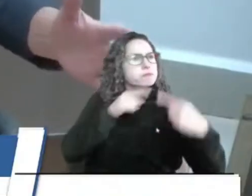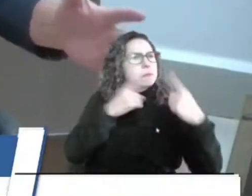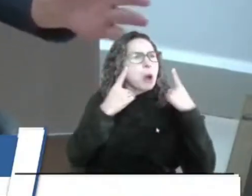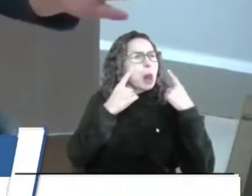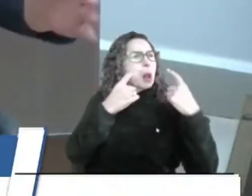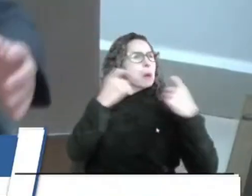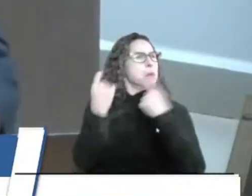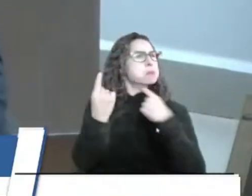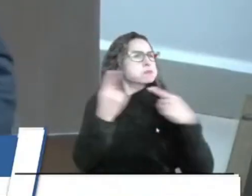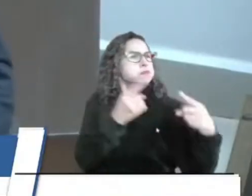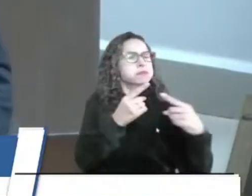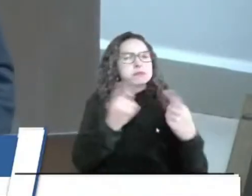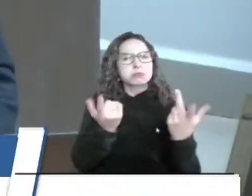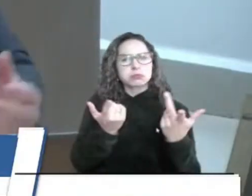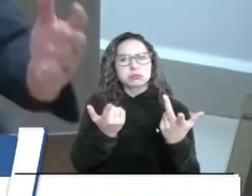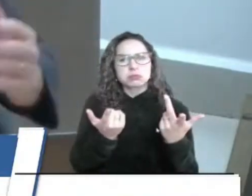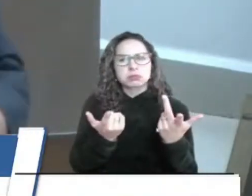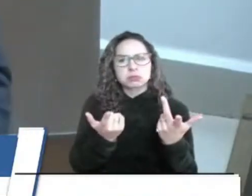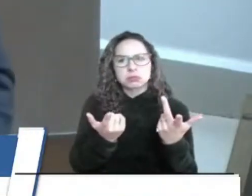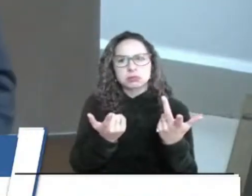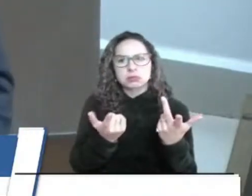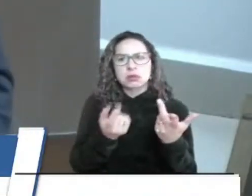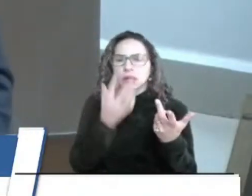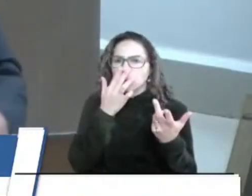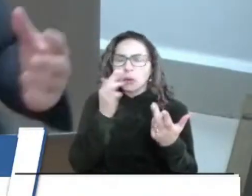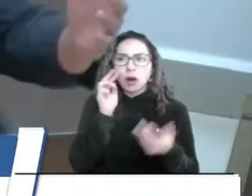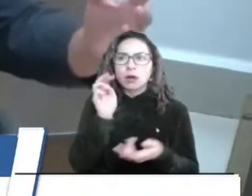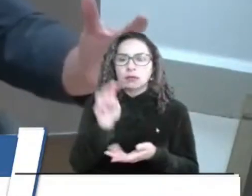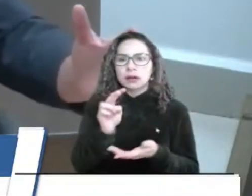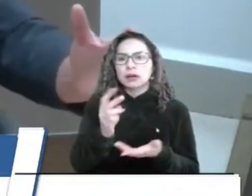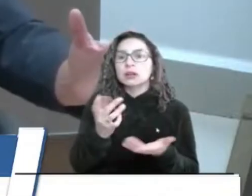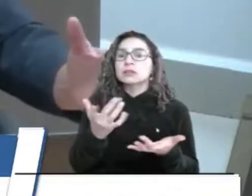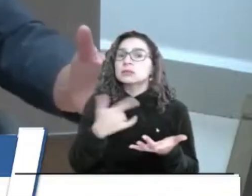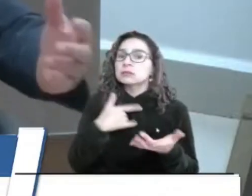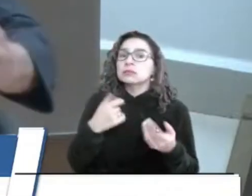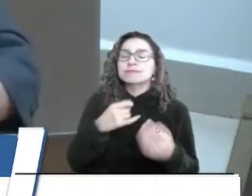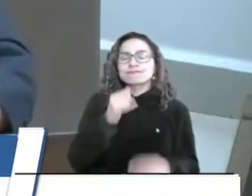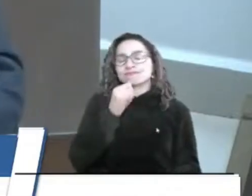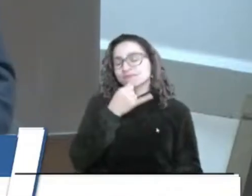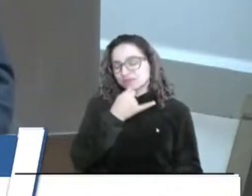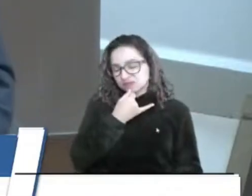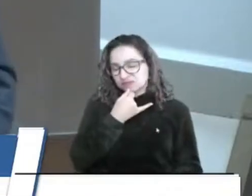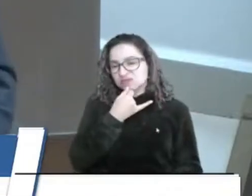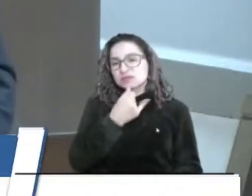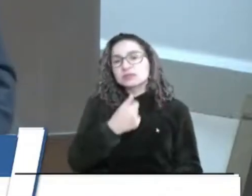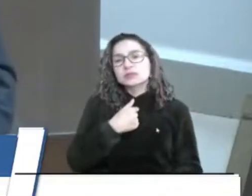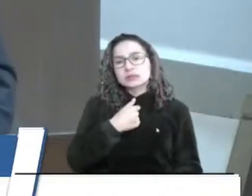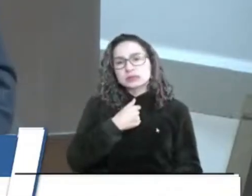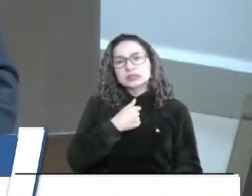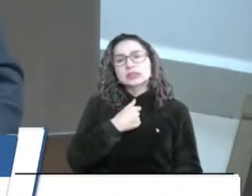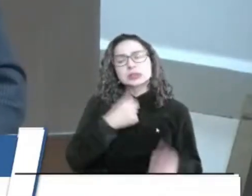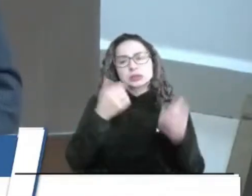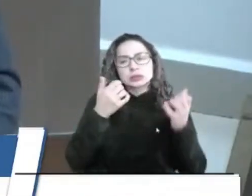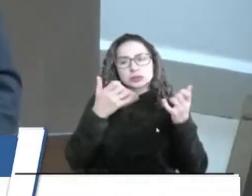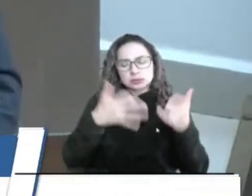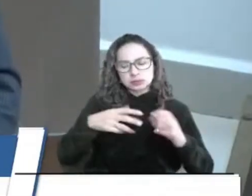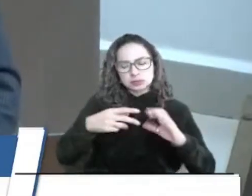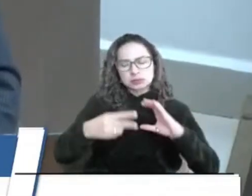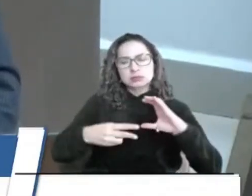mesmo, da forma que nós vimos. Então, a gente só tem que lamentar. Eu fiz um desagravo aqui na Câmara